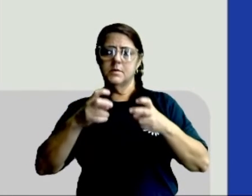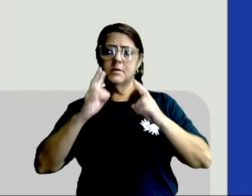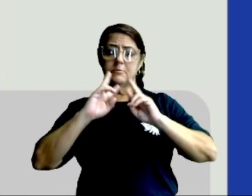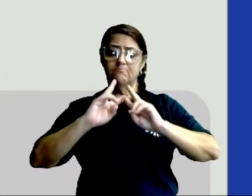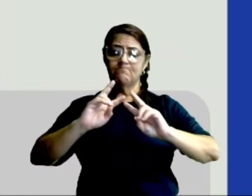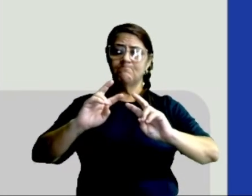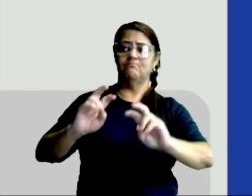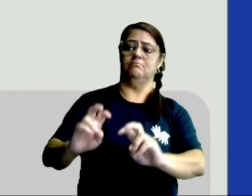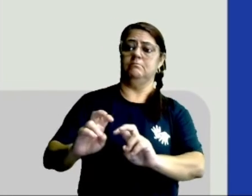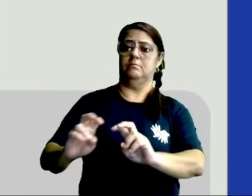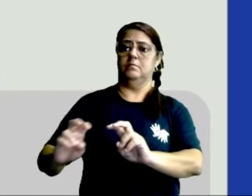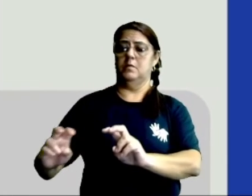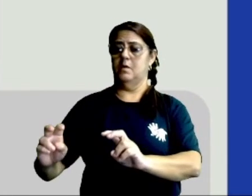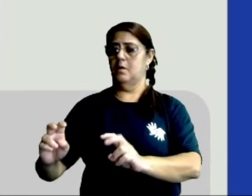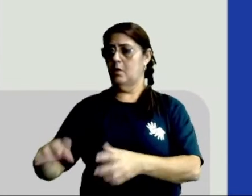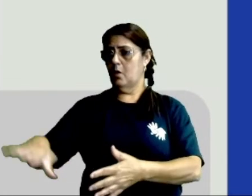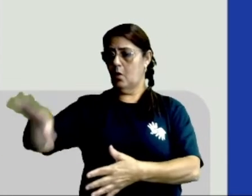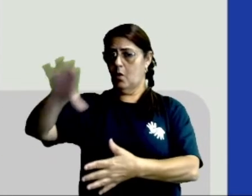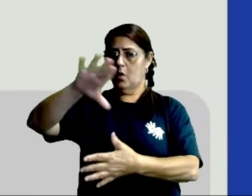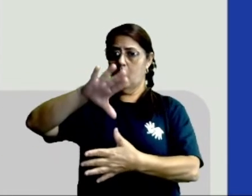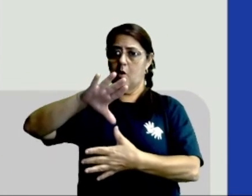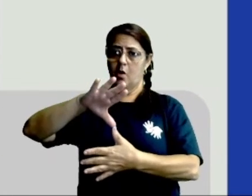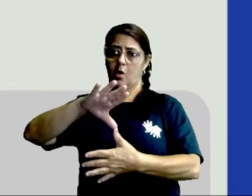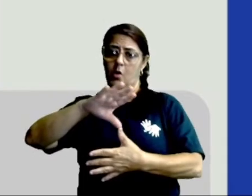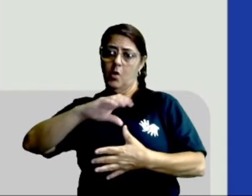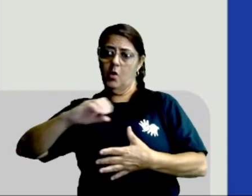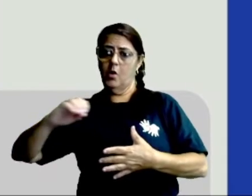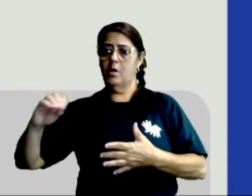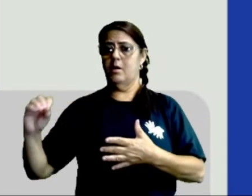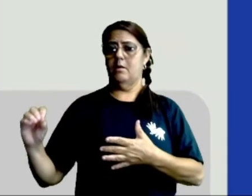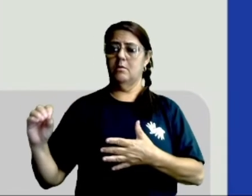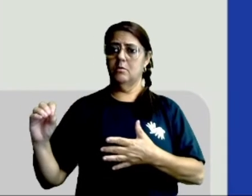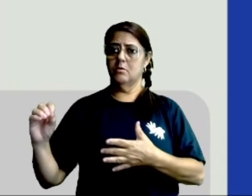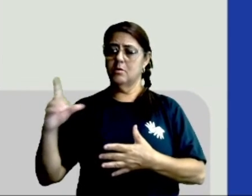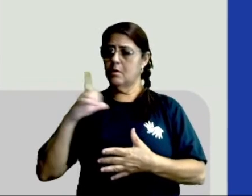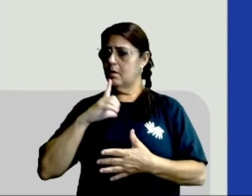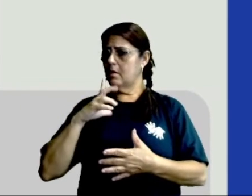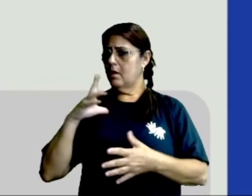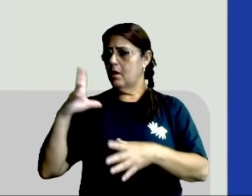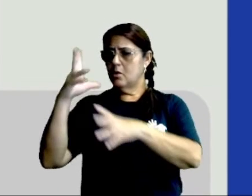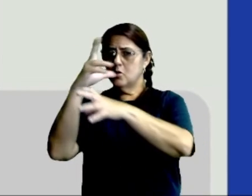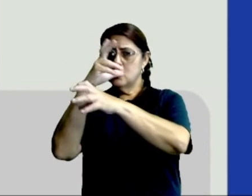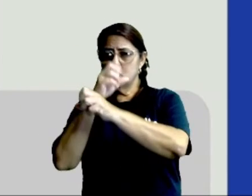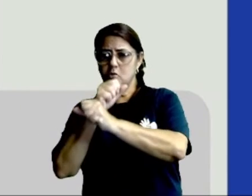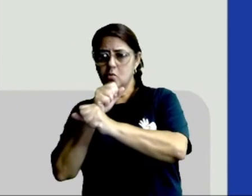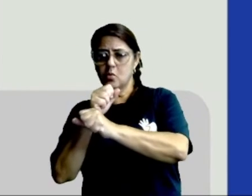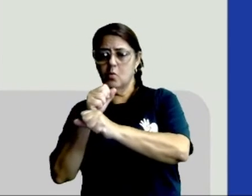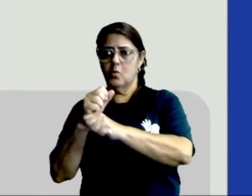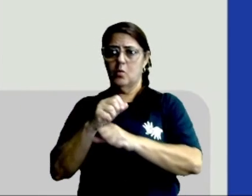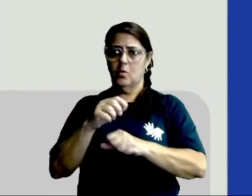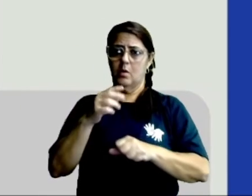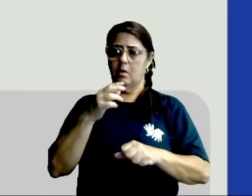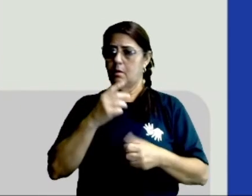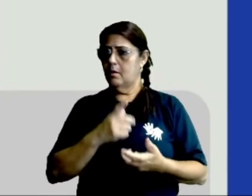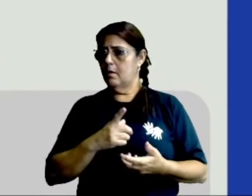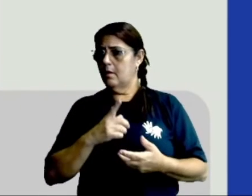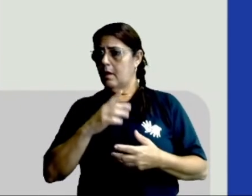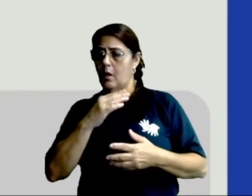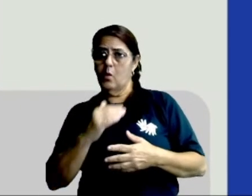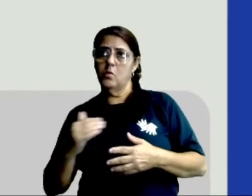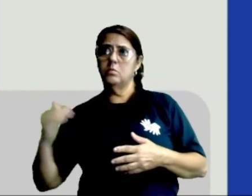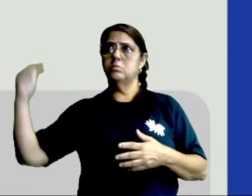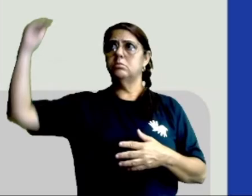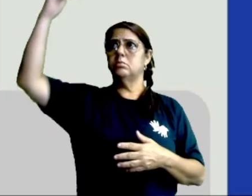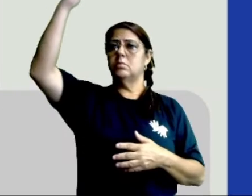na parte oeste nós temos uma parte mais escura, que são as grandes altitudes,